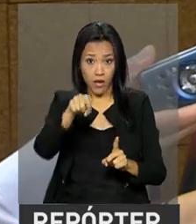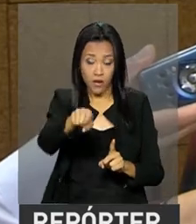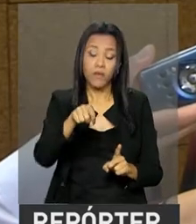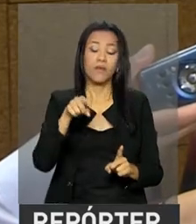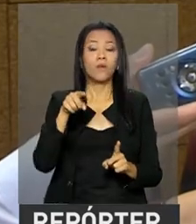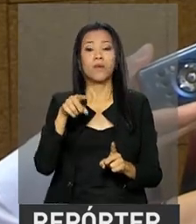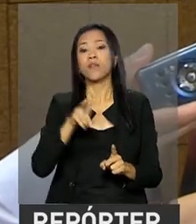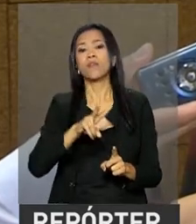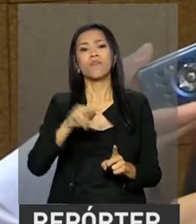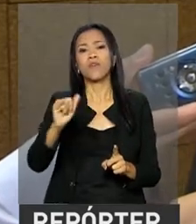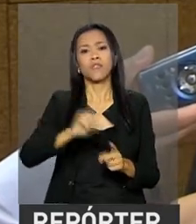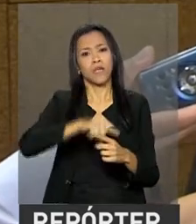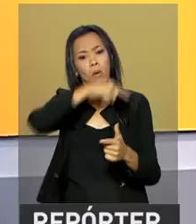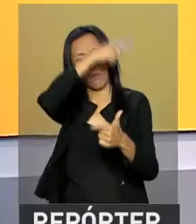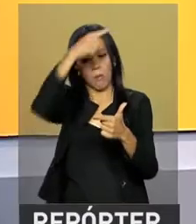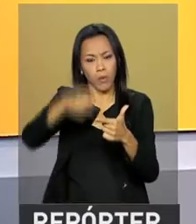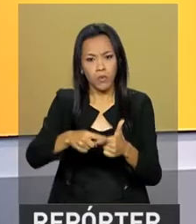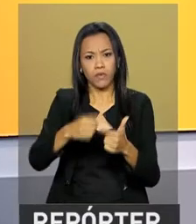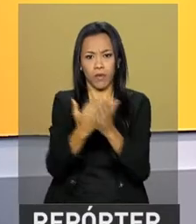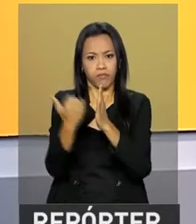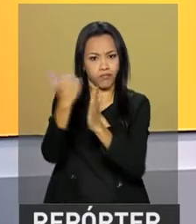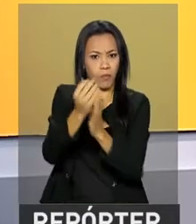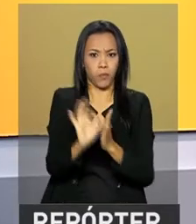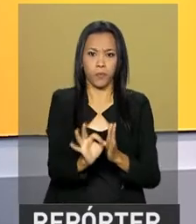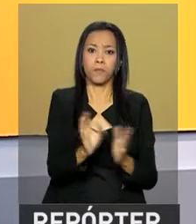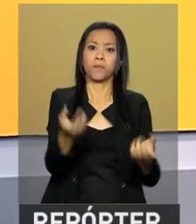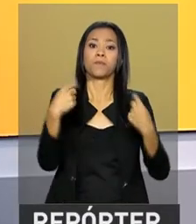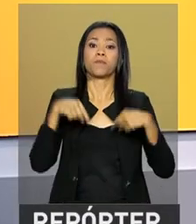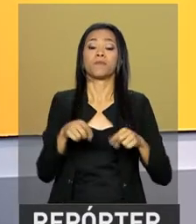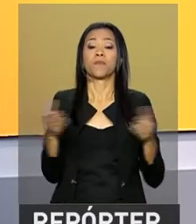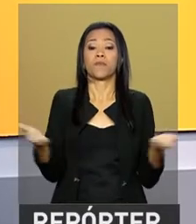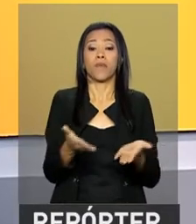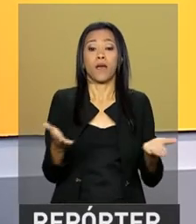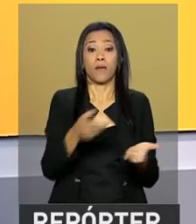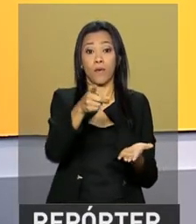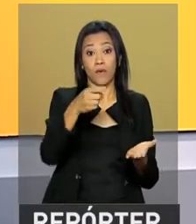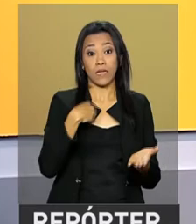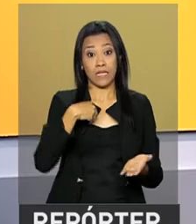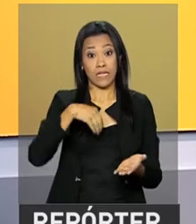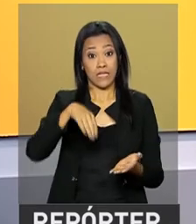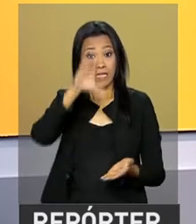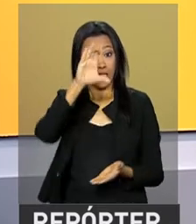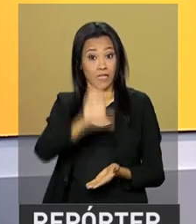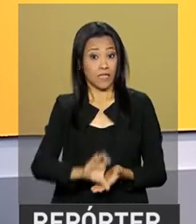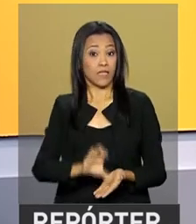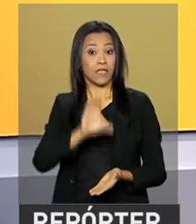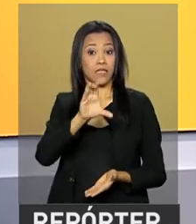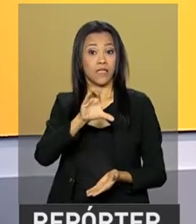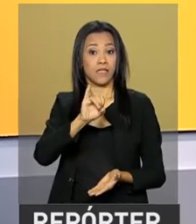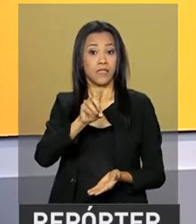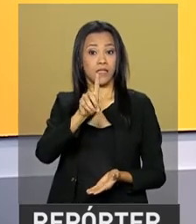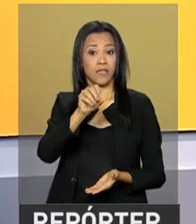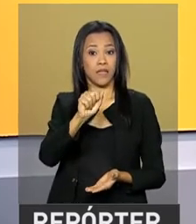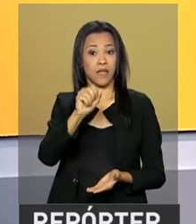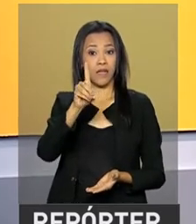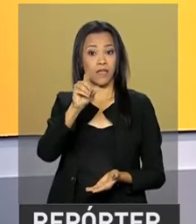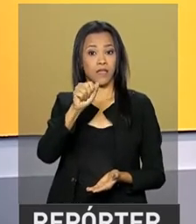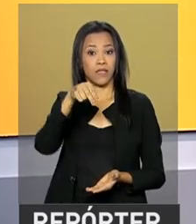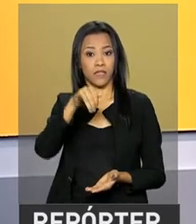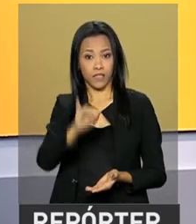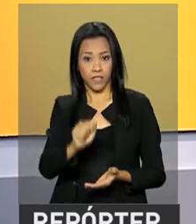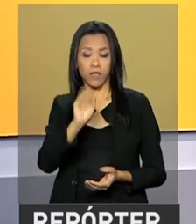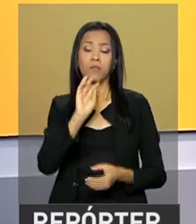pontual, que não vai se repetir. Levar cidadania para dentro dos presídios. Com o programa Identidade